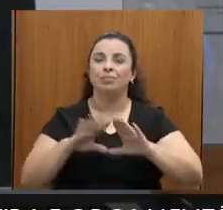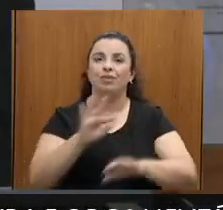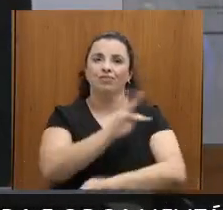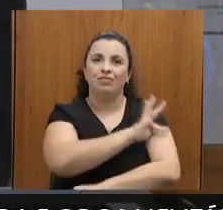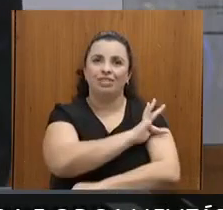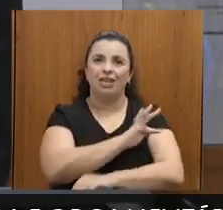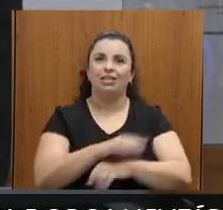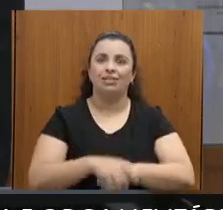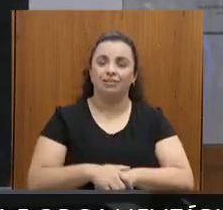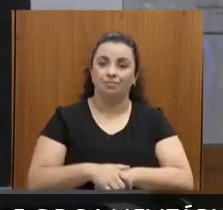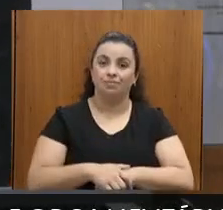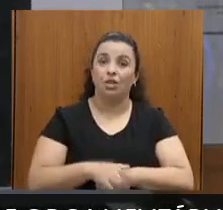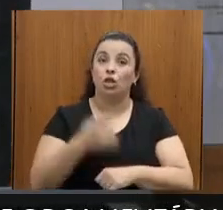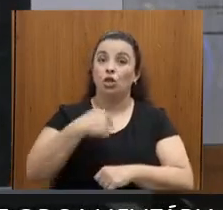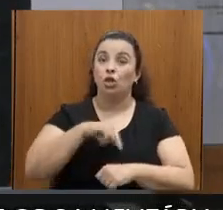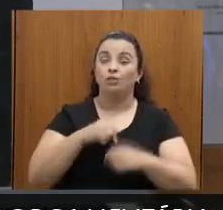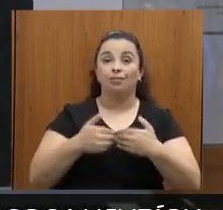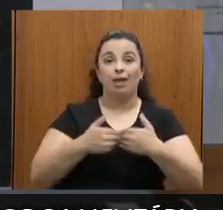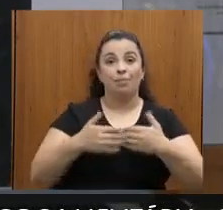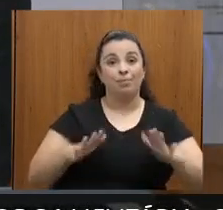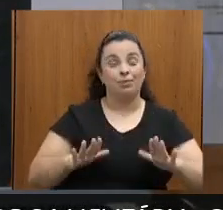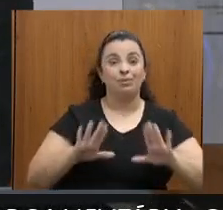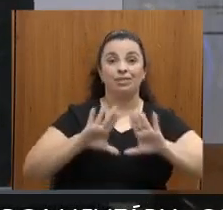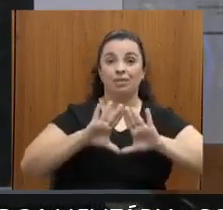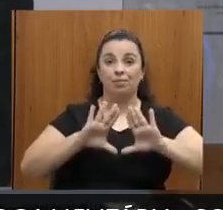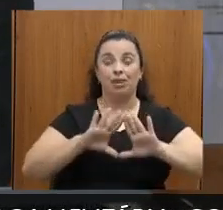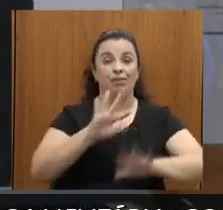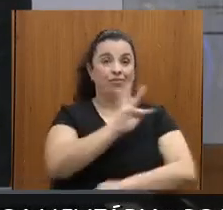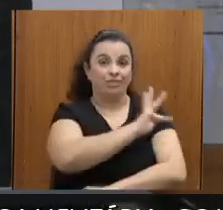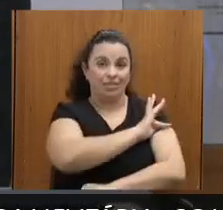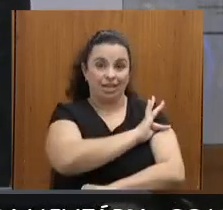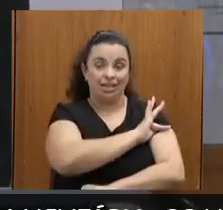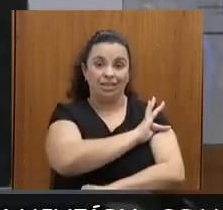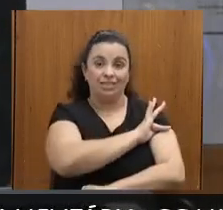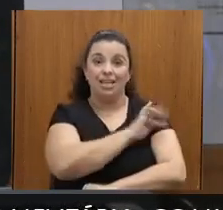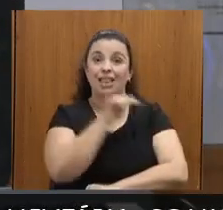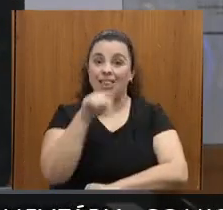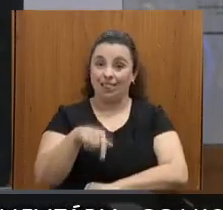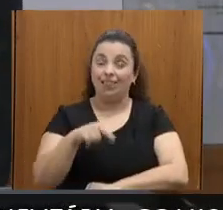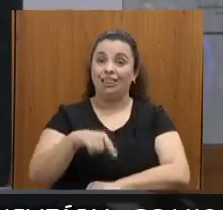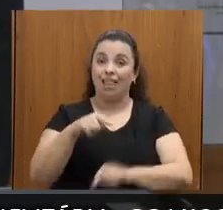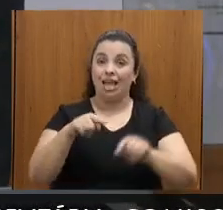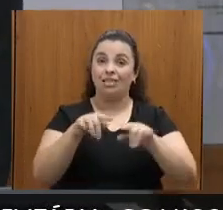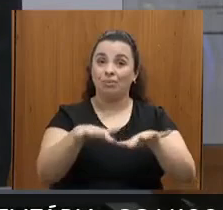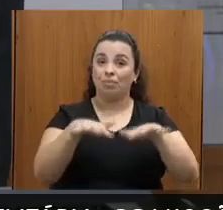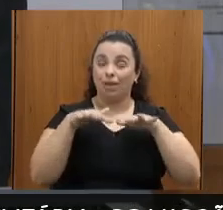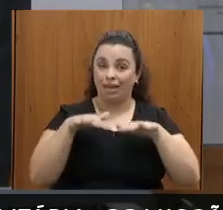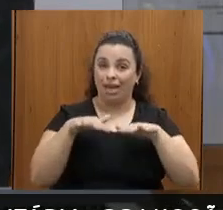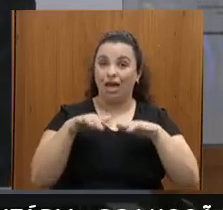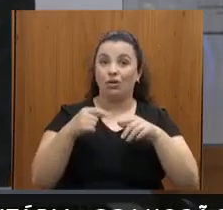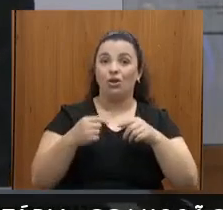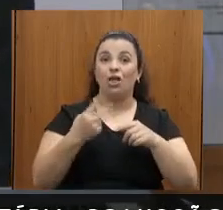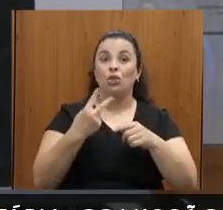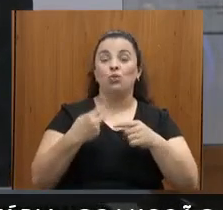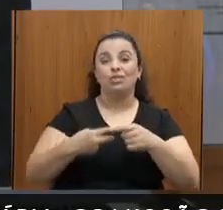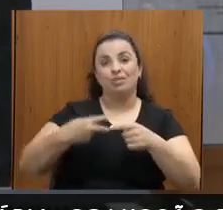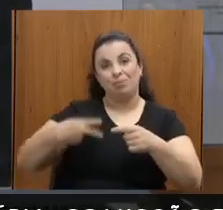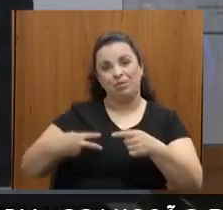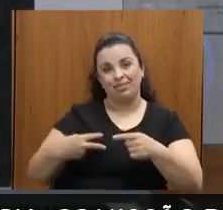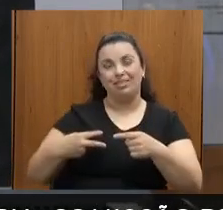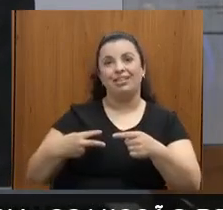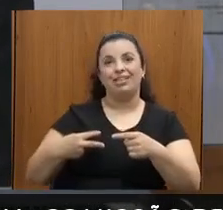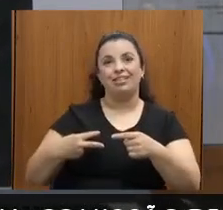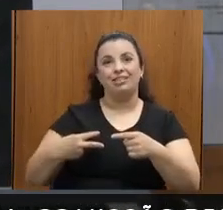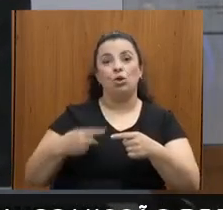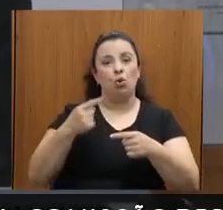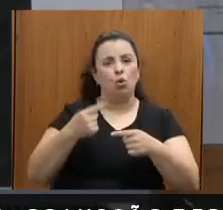Nós que abrimos a Assembleia Fiscaliza nessa mesma sala há uma semana, há duas semanas atrás, há uma semana